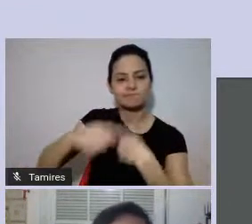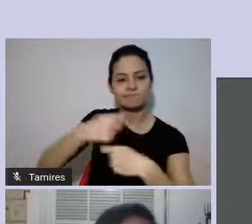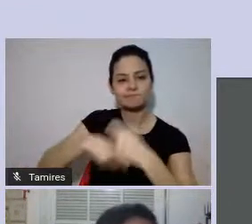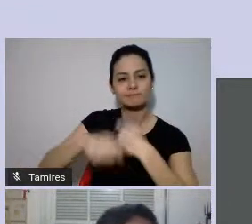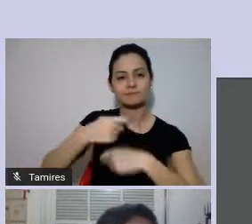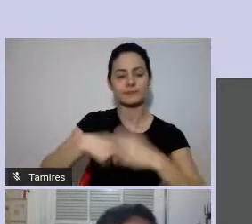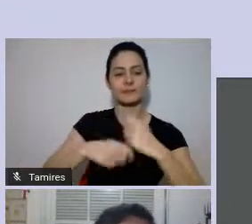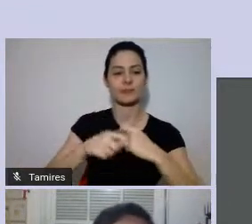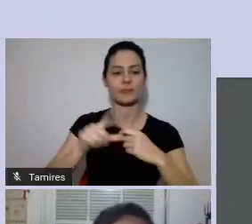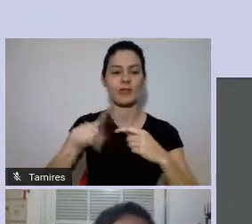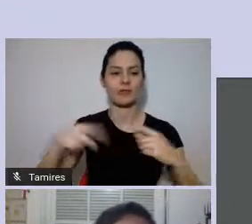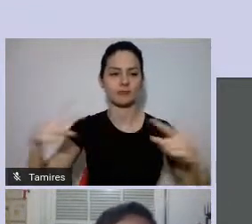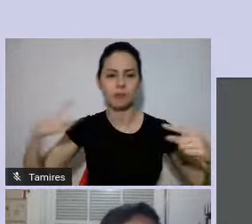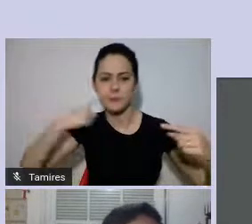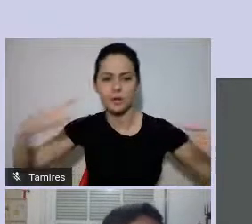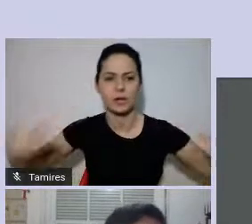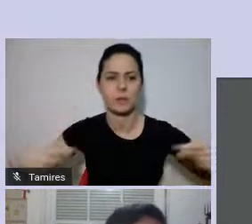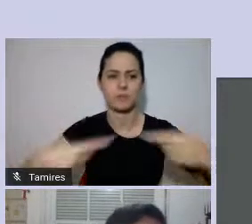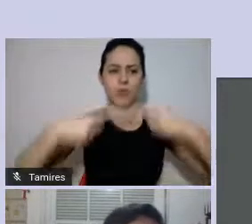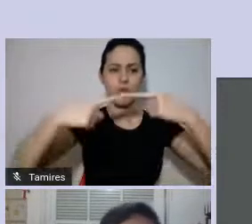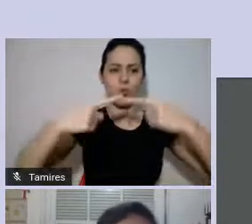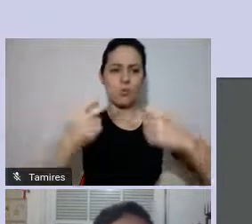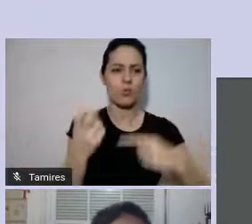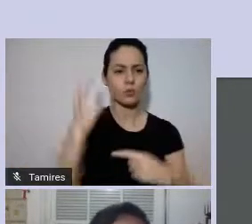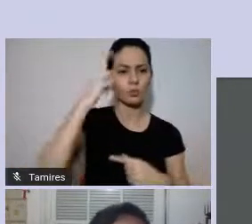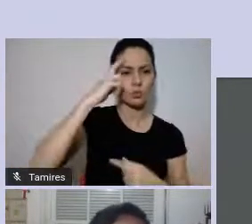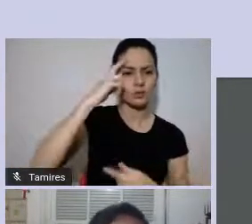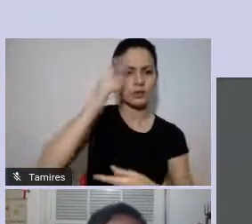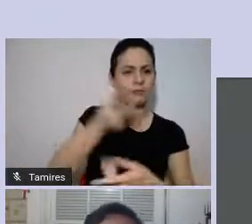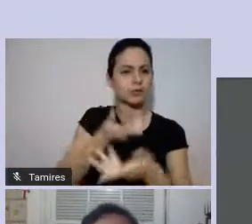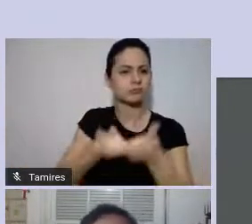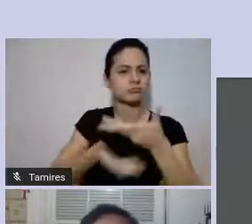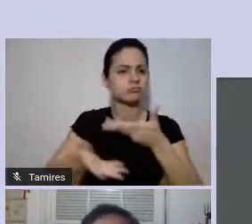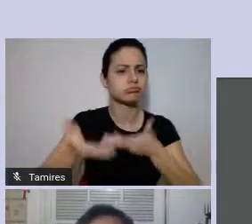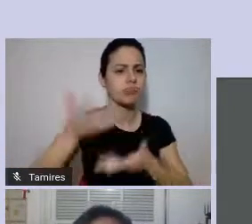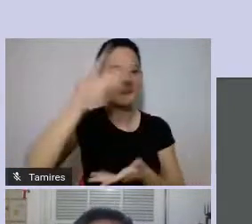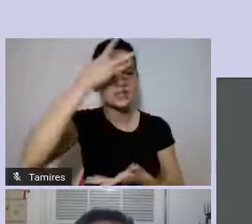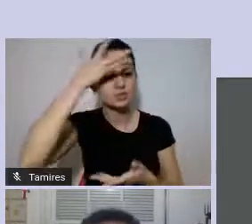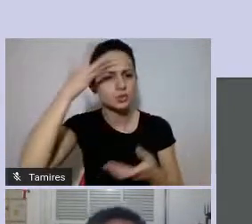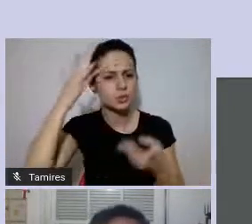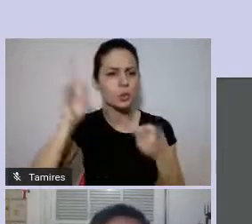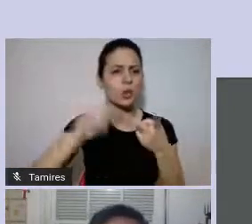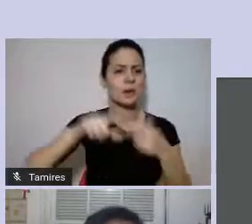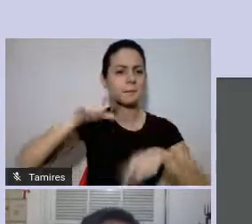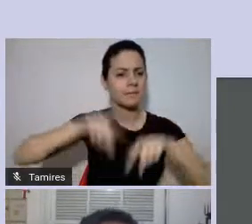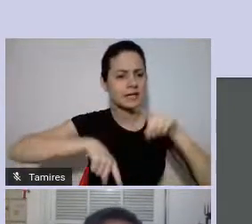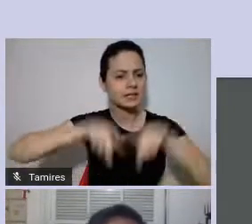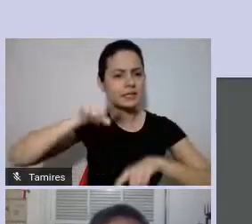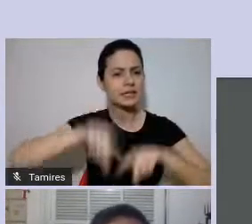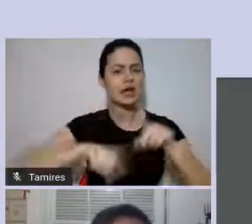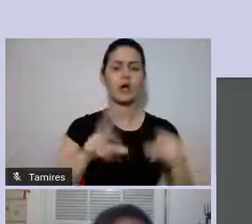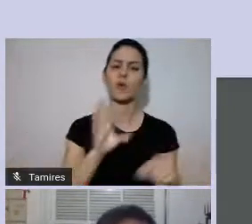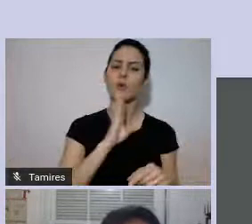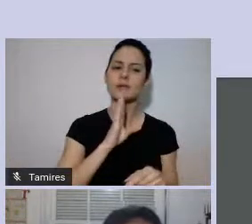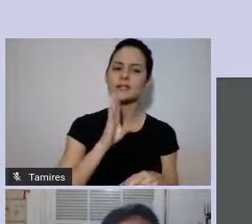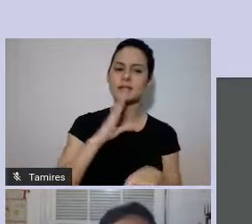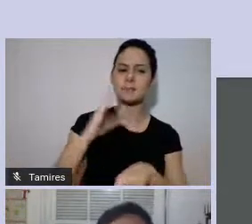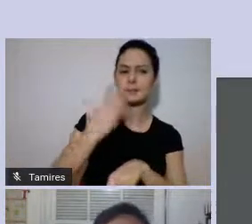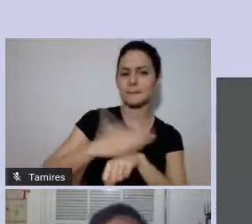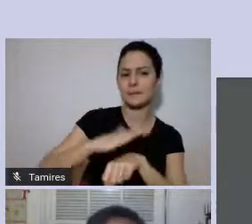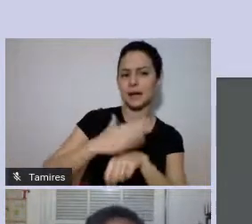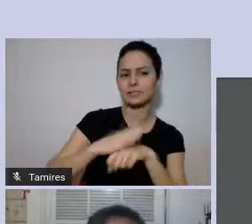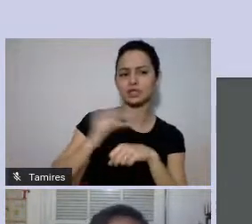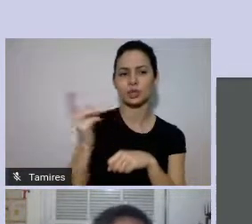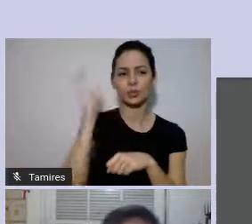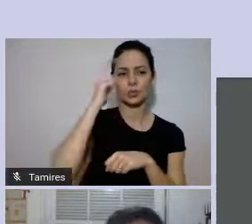no encontro de culturas e no trânsito de pessoas, objetos e conhecimentos e práticas culturais